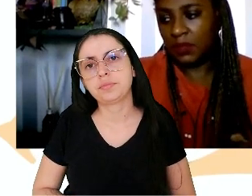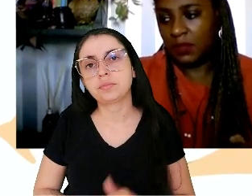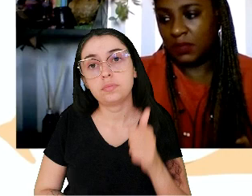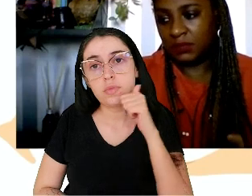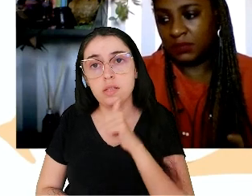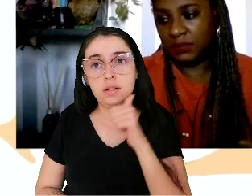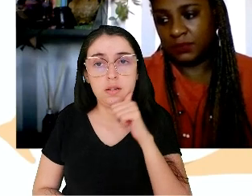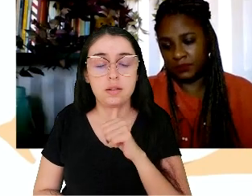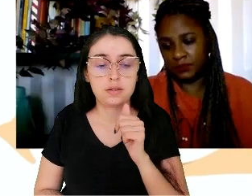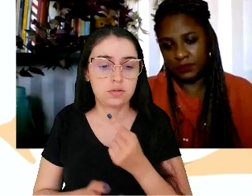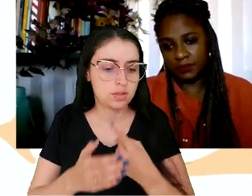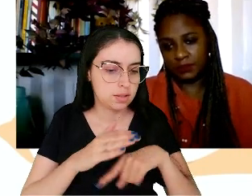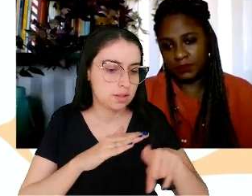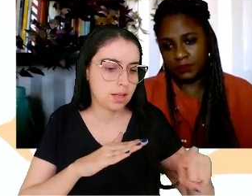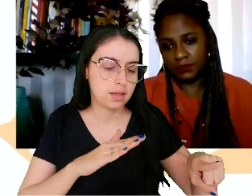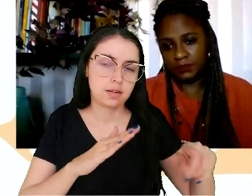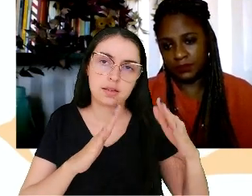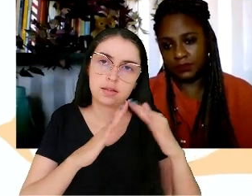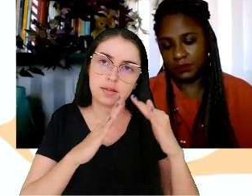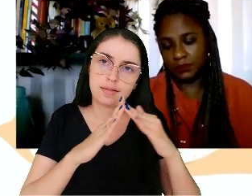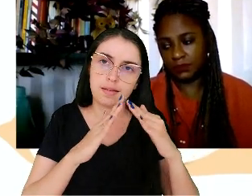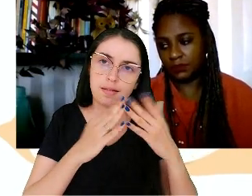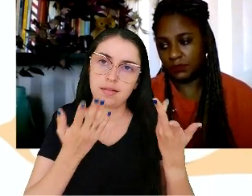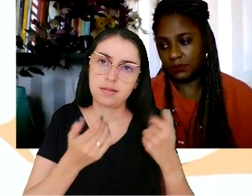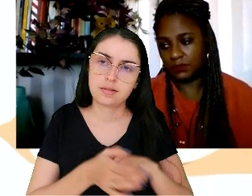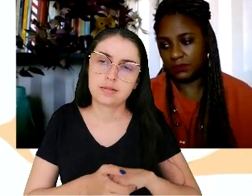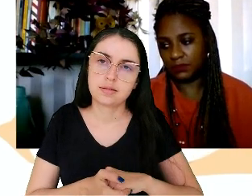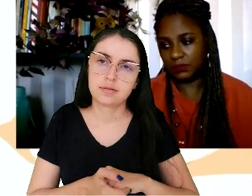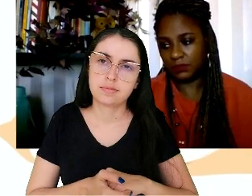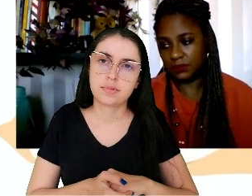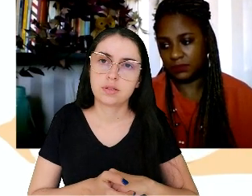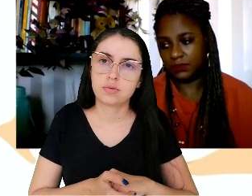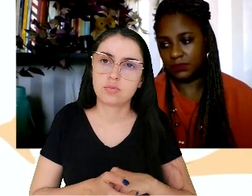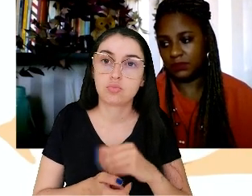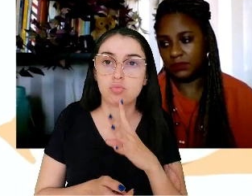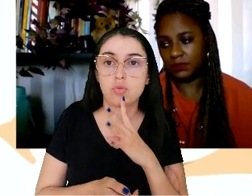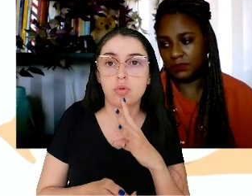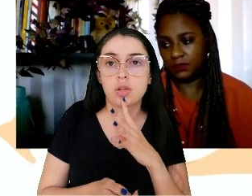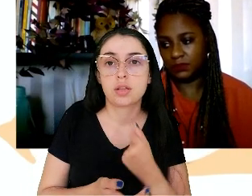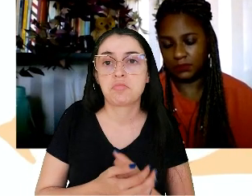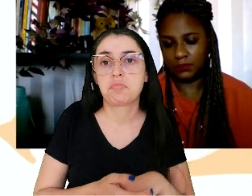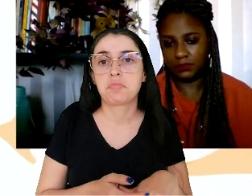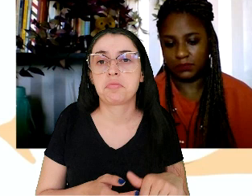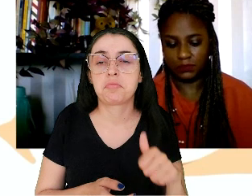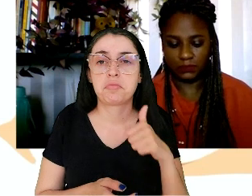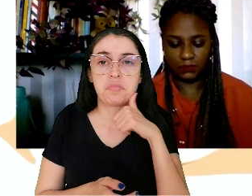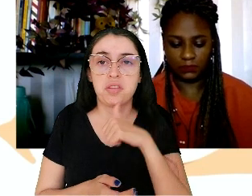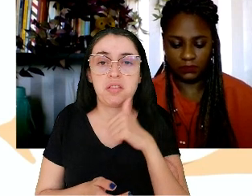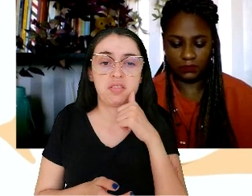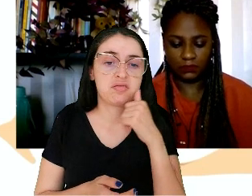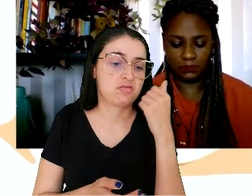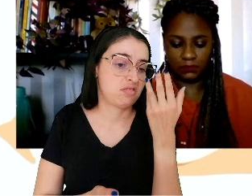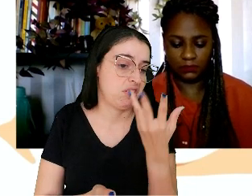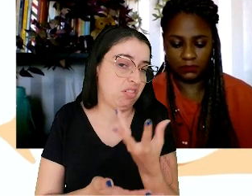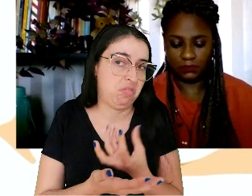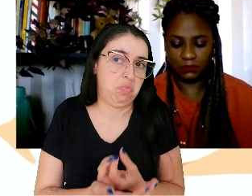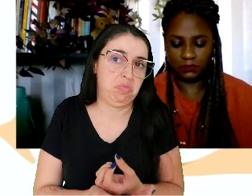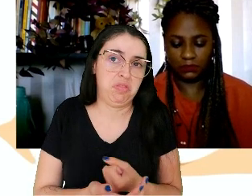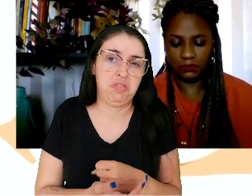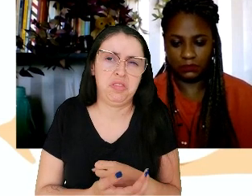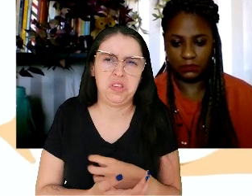As mulheres que se aventuravam a sair da esfera doméstica eram conhecidas como as mulheres caídas.